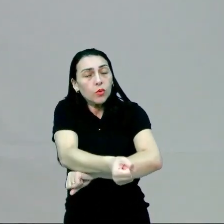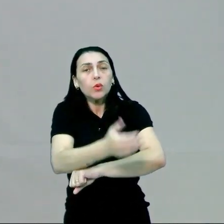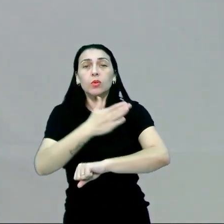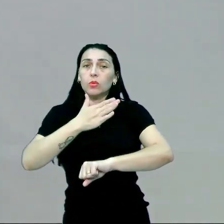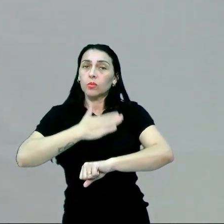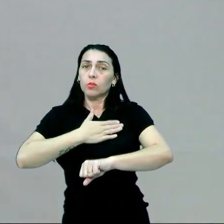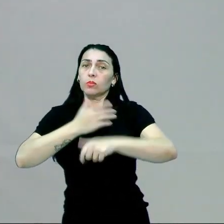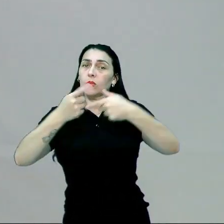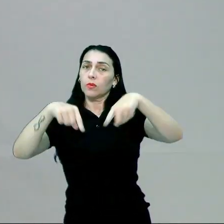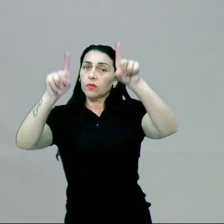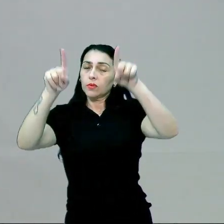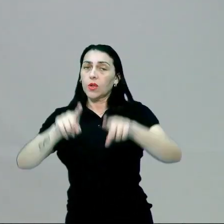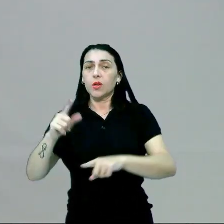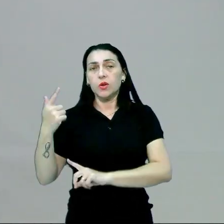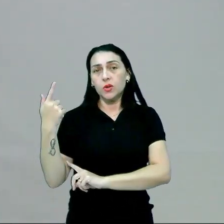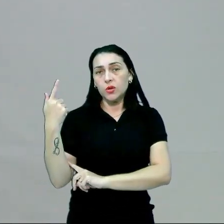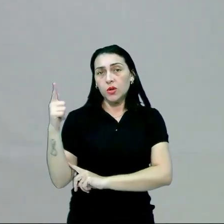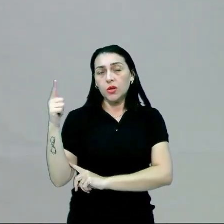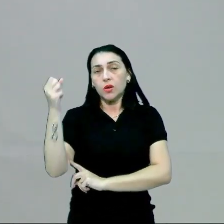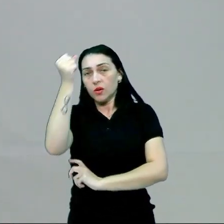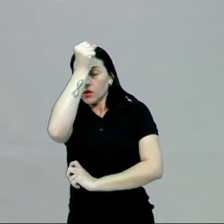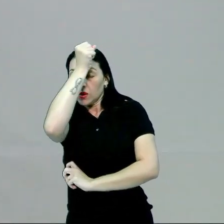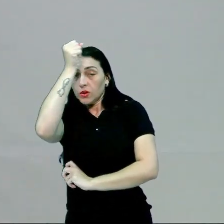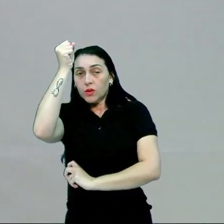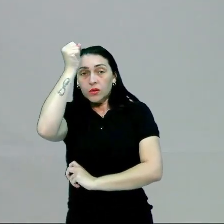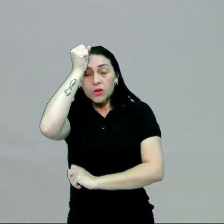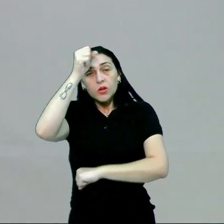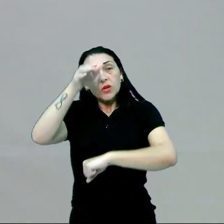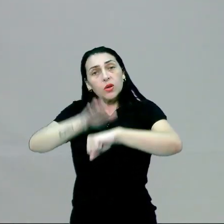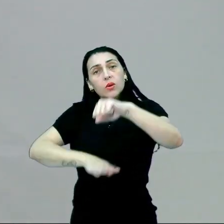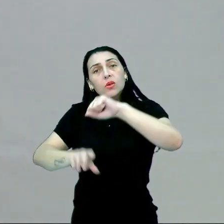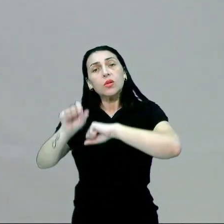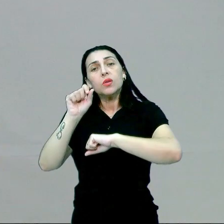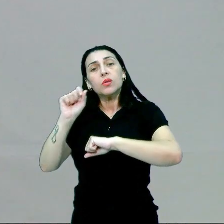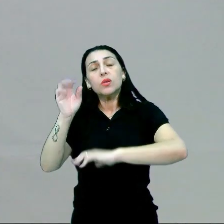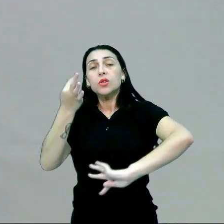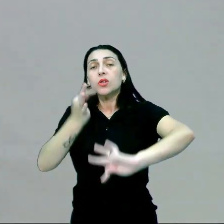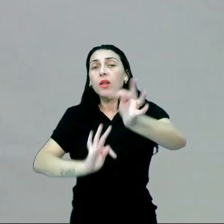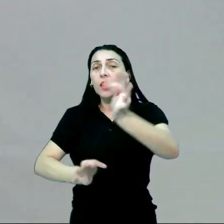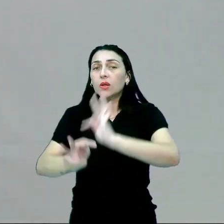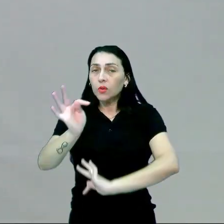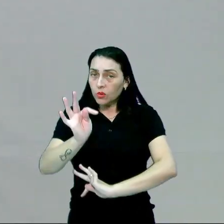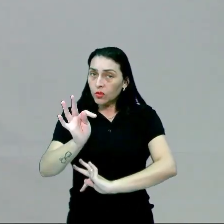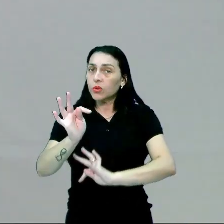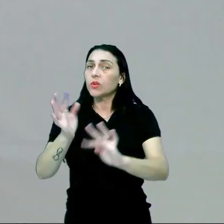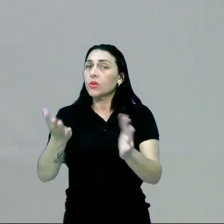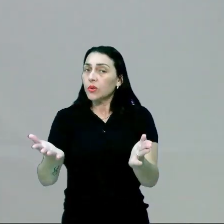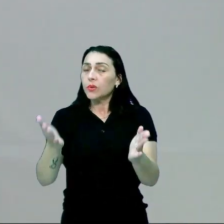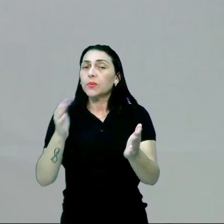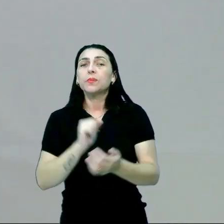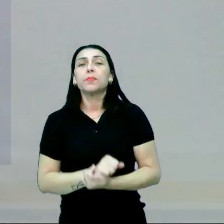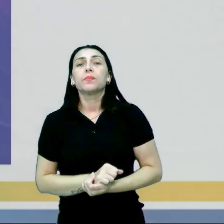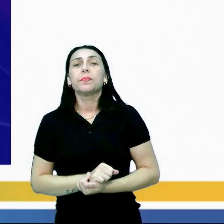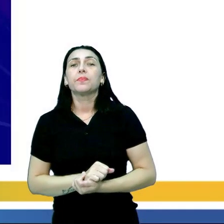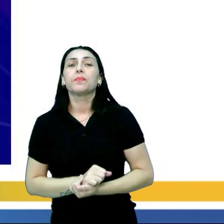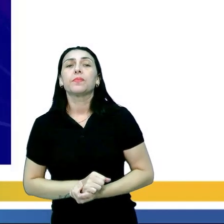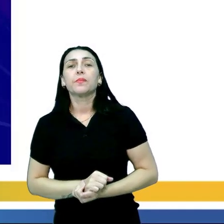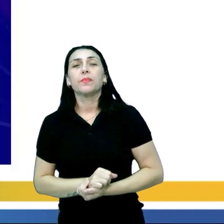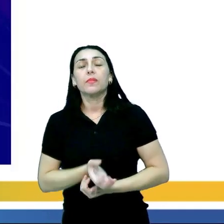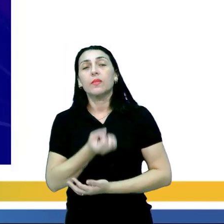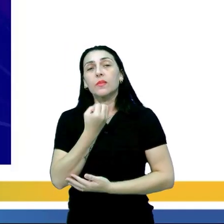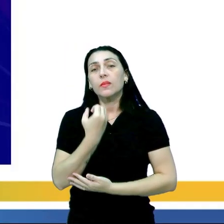meu operário. Na geografia e na sociologia, nós vamos chamar isso de tecnologia, simplesmente. Muito